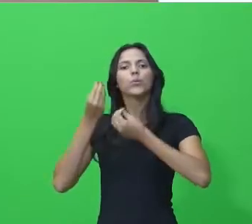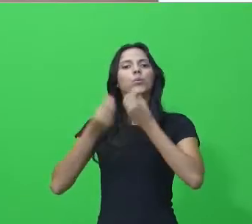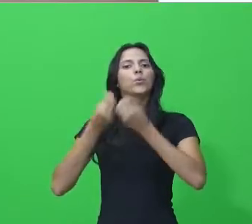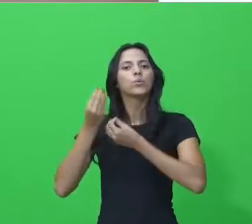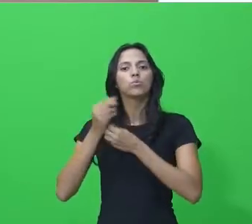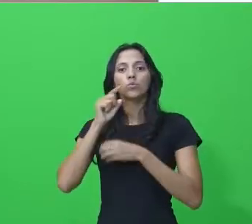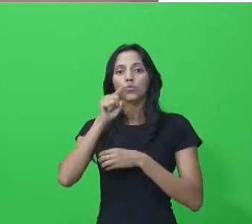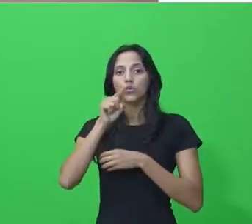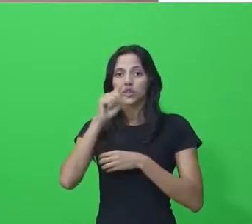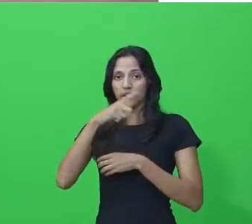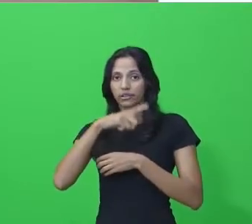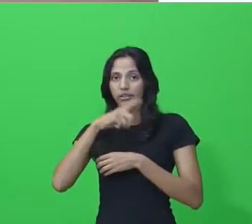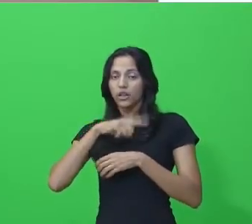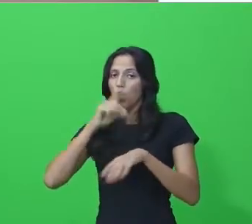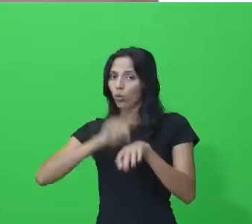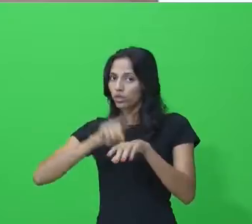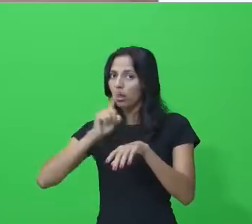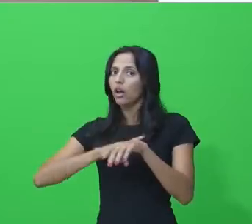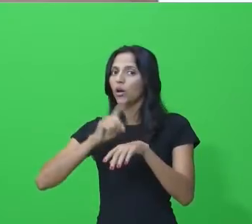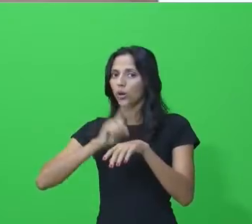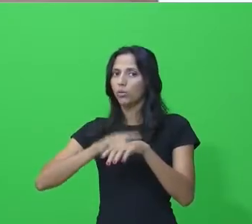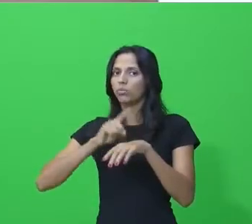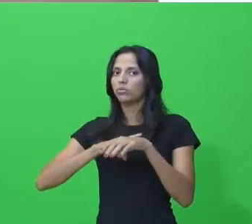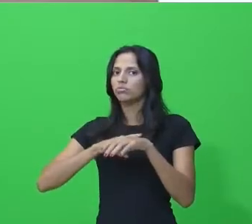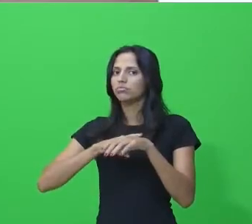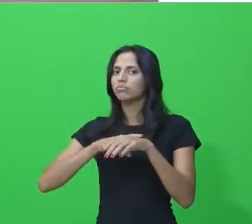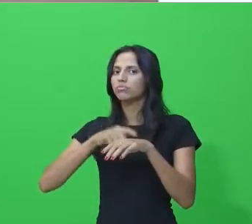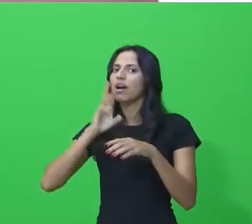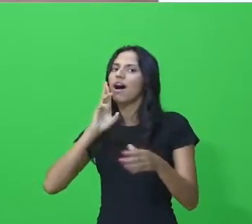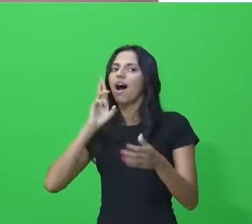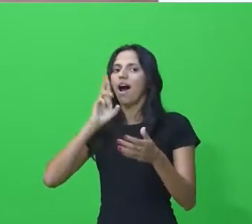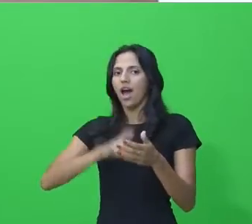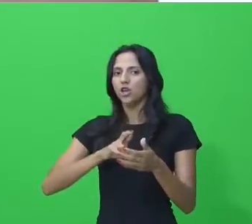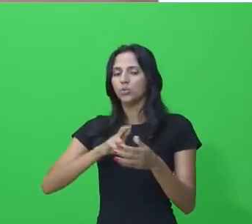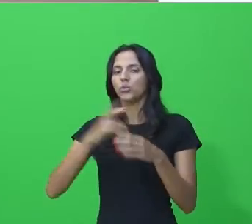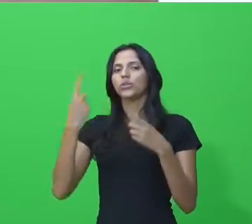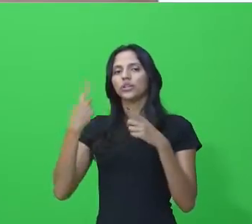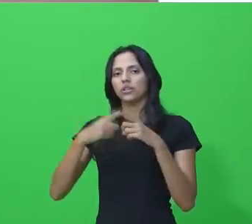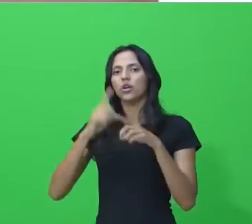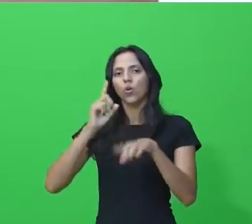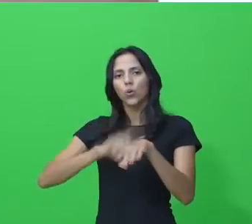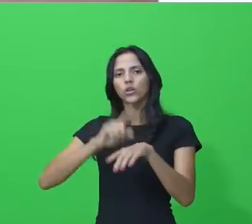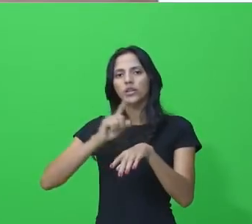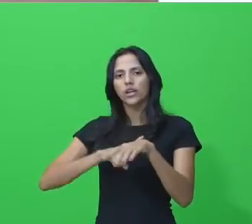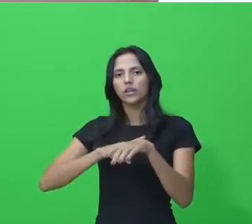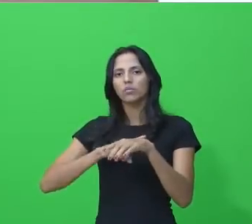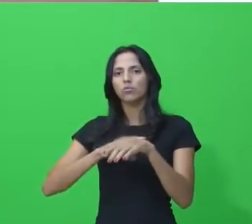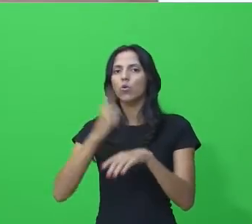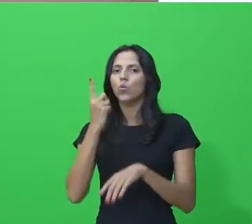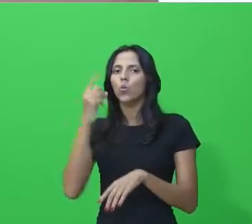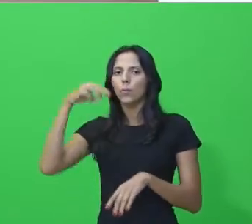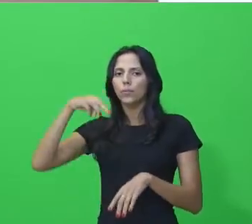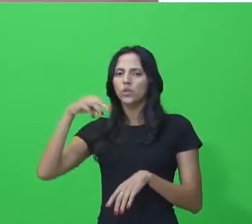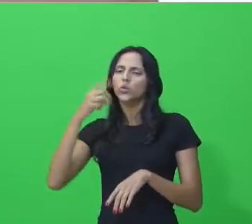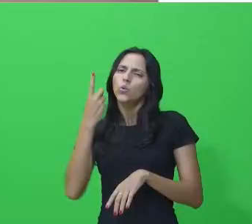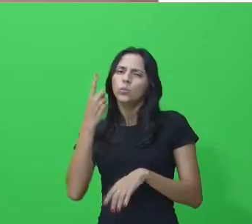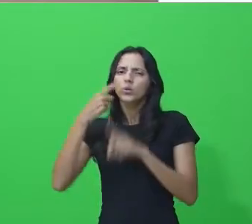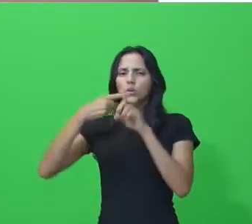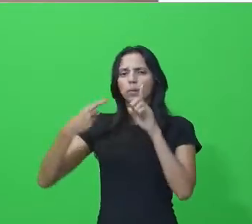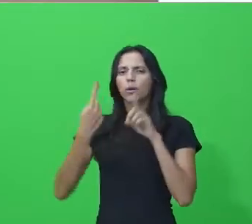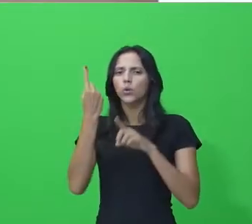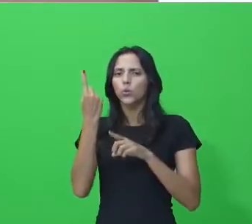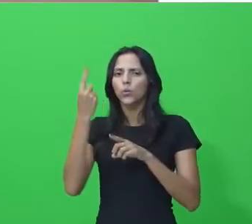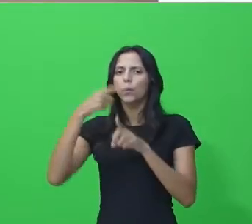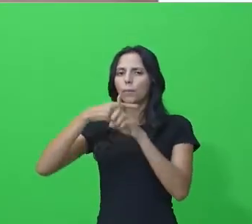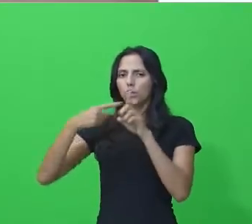Vocês terão um tempo para resolver. Você vai ter um tempo de 1 minuto e meio. É isso,